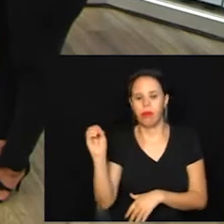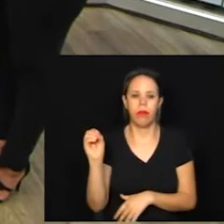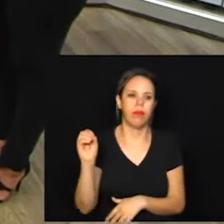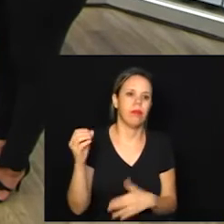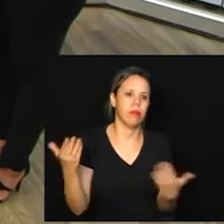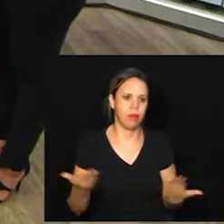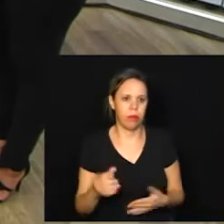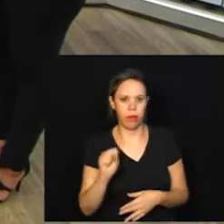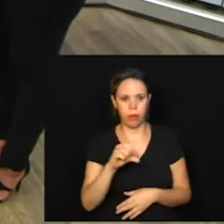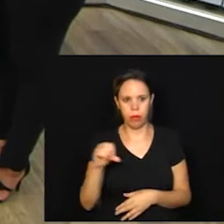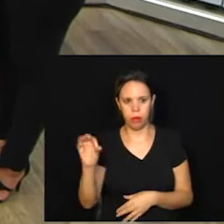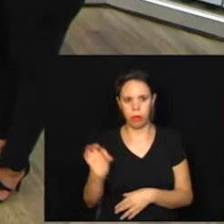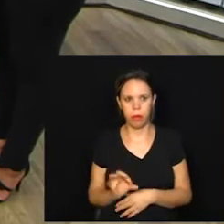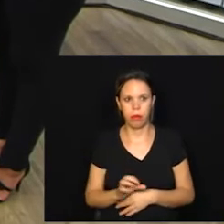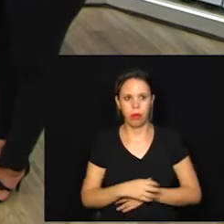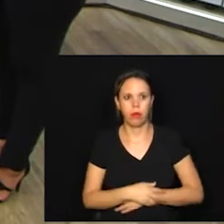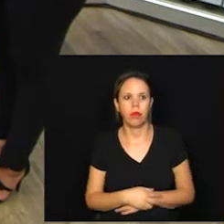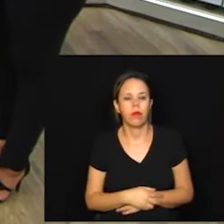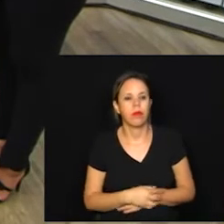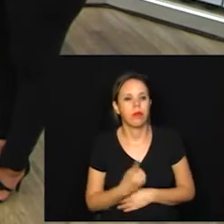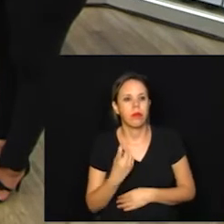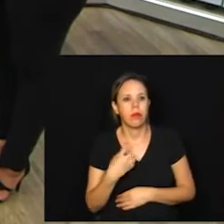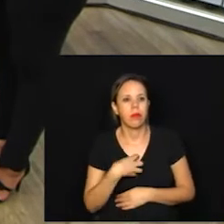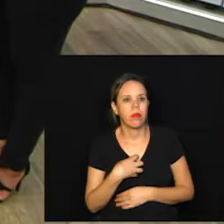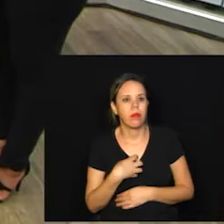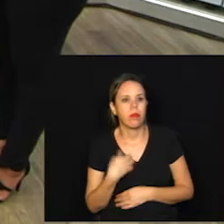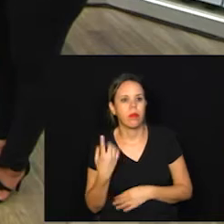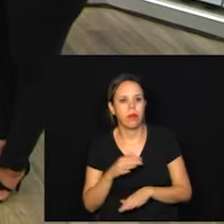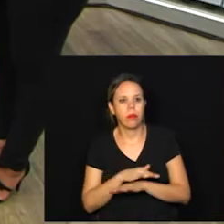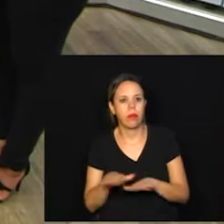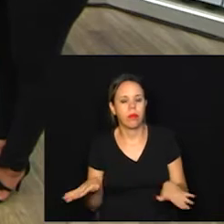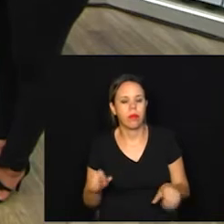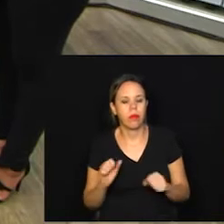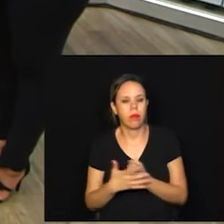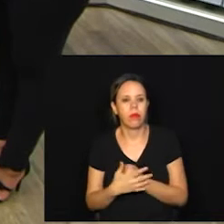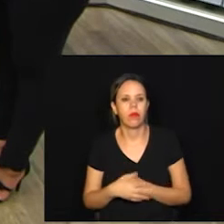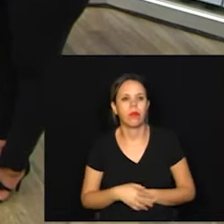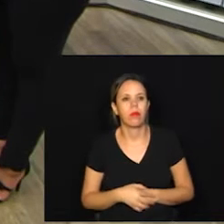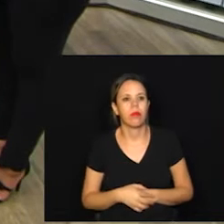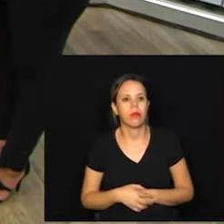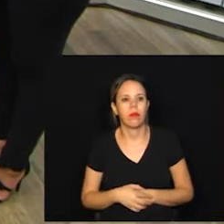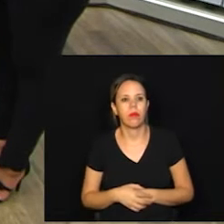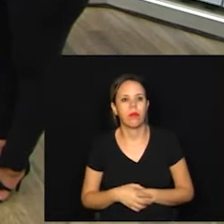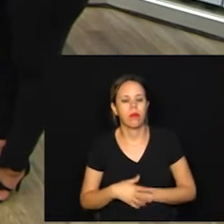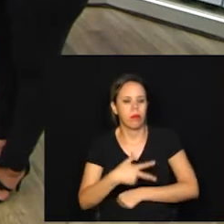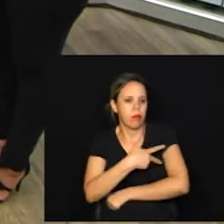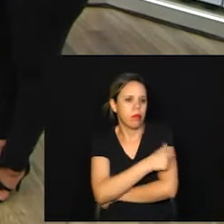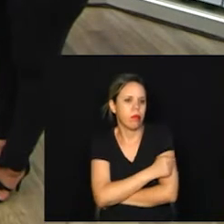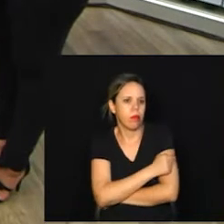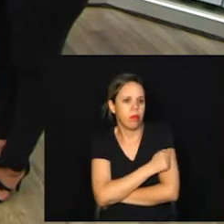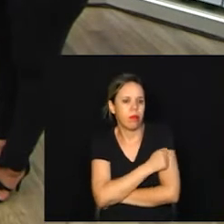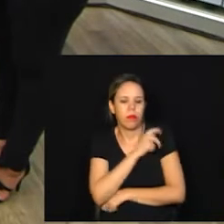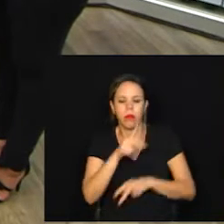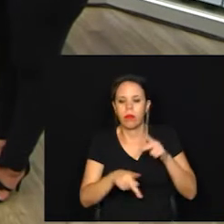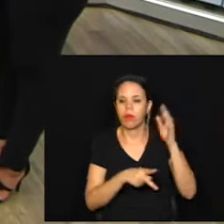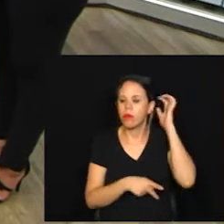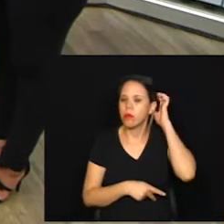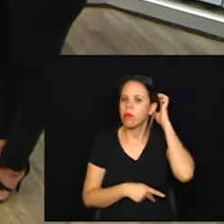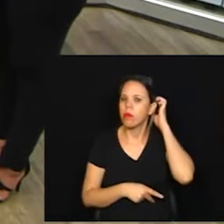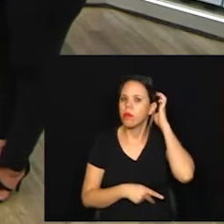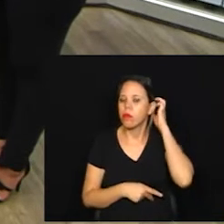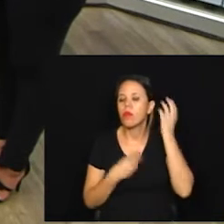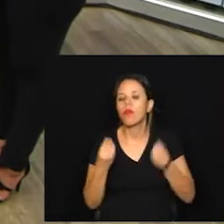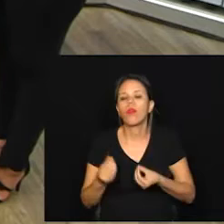agora a 89%. A única maneira da gente acabar com a pandemia é vacinando a população. Como está